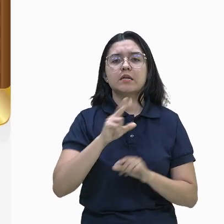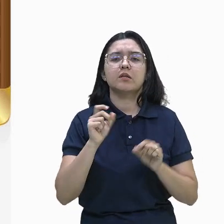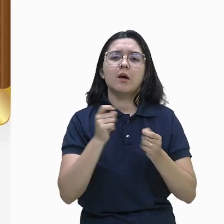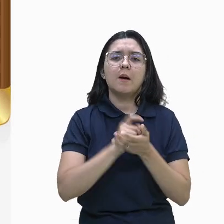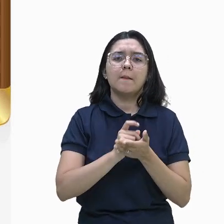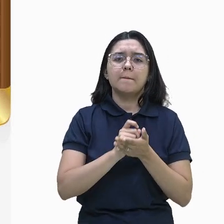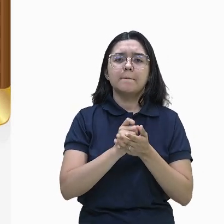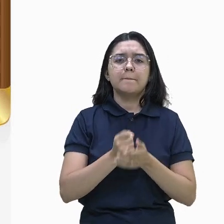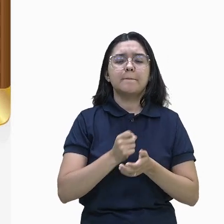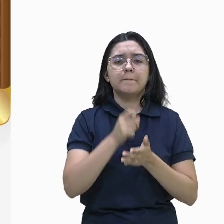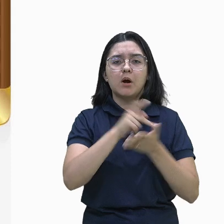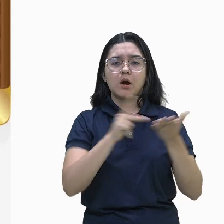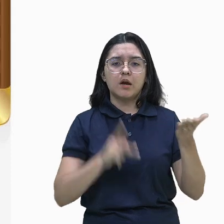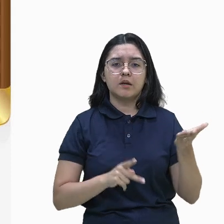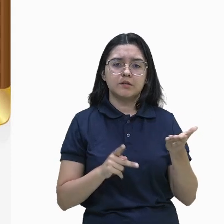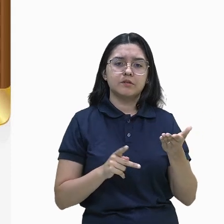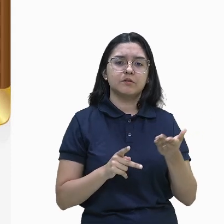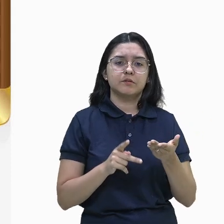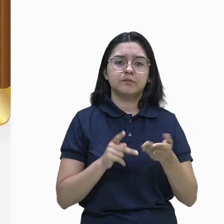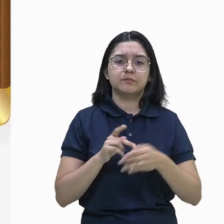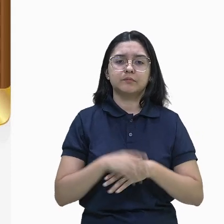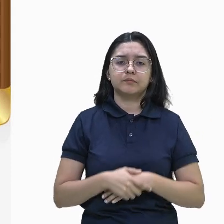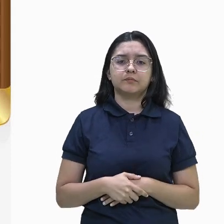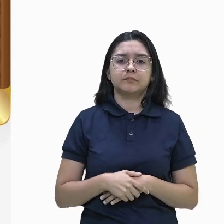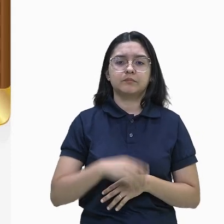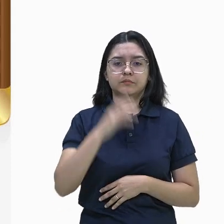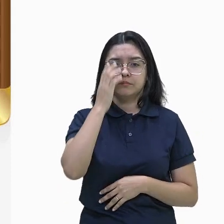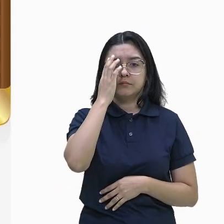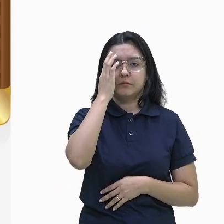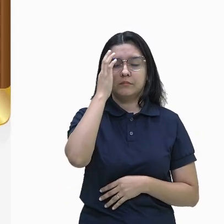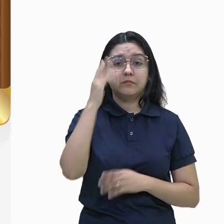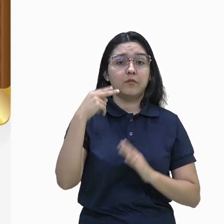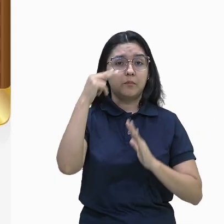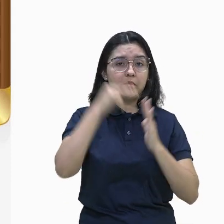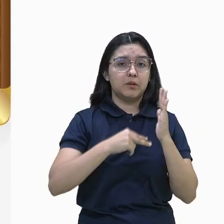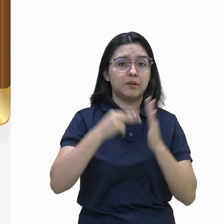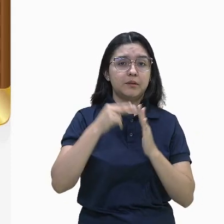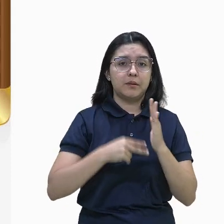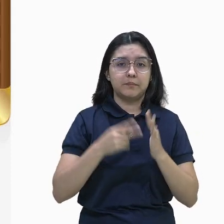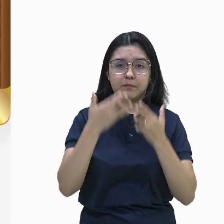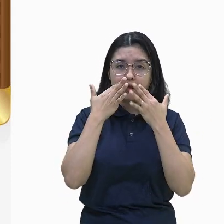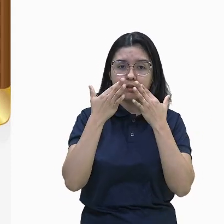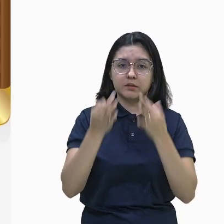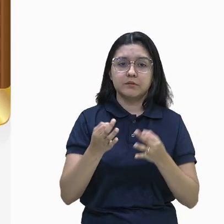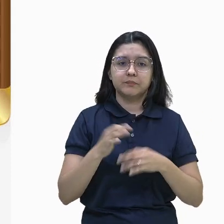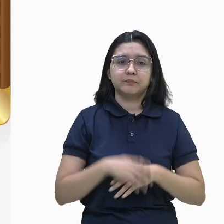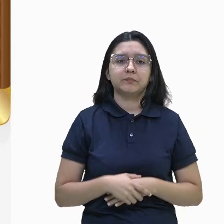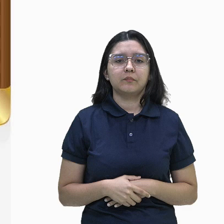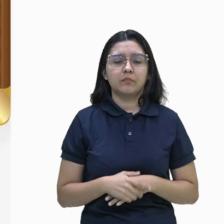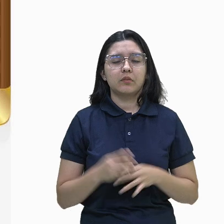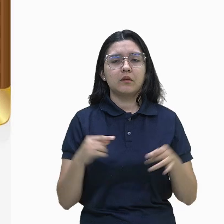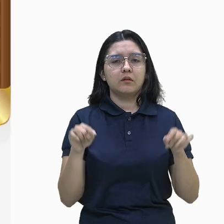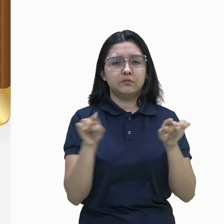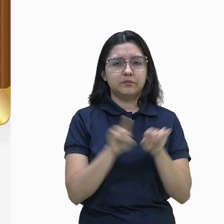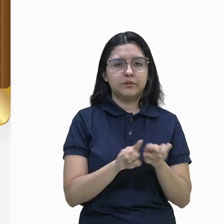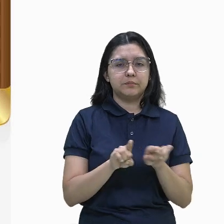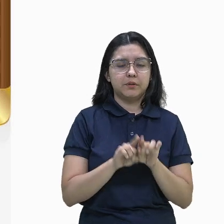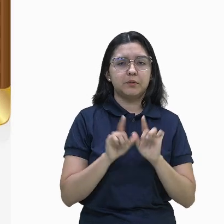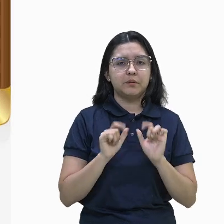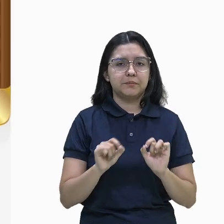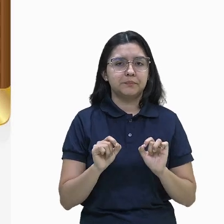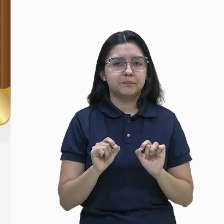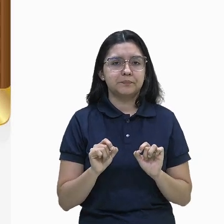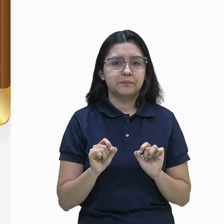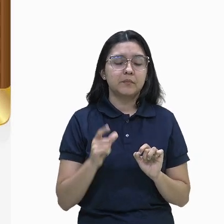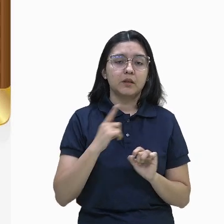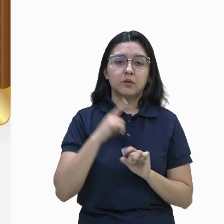poética, sem perder a sensatez. Vamos ler com um pouco mais de atenção. Olha só, também ela